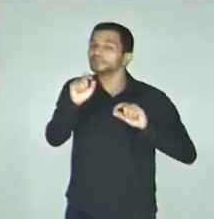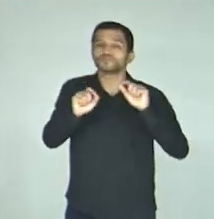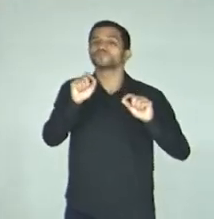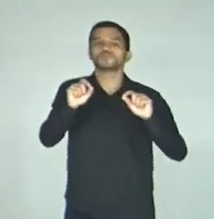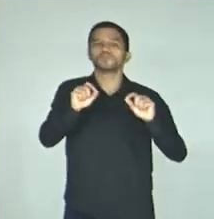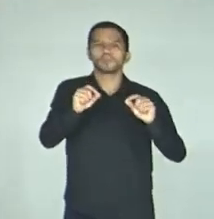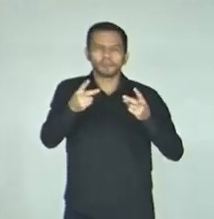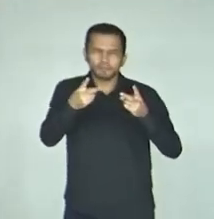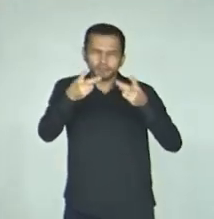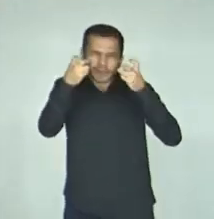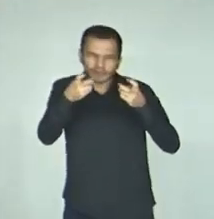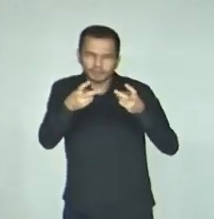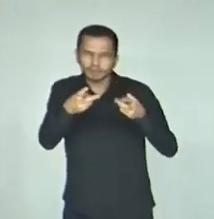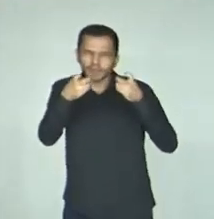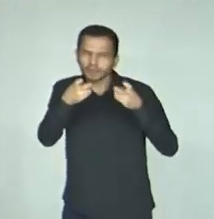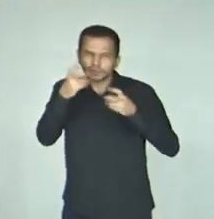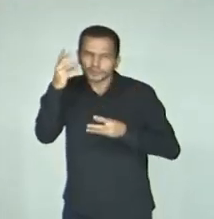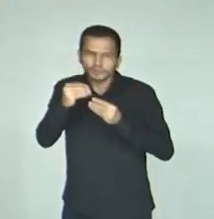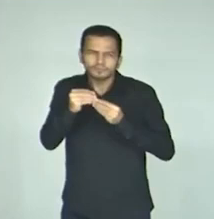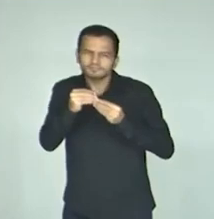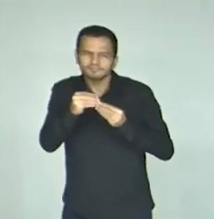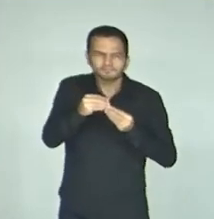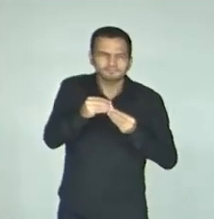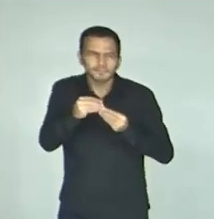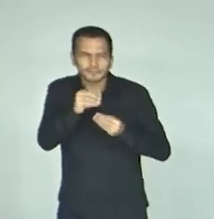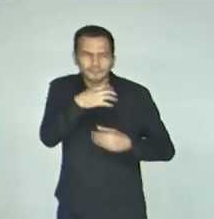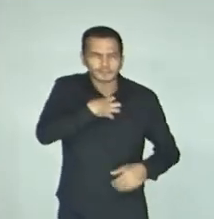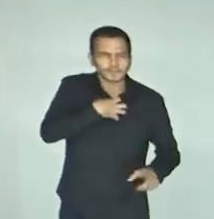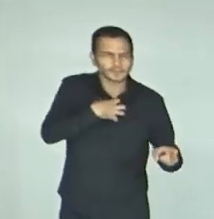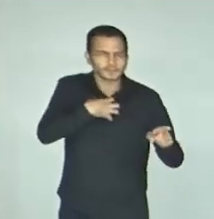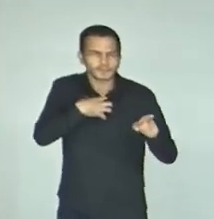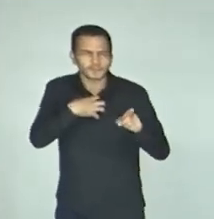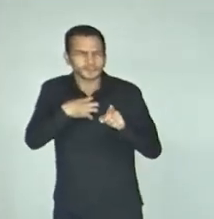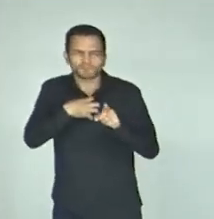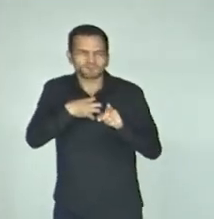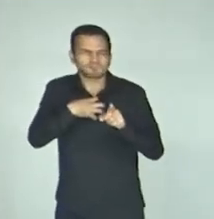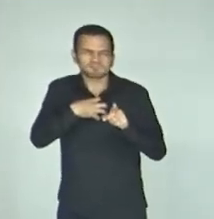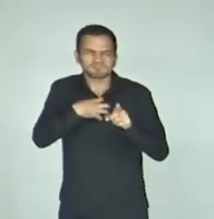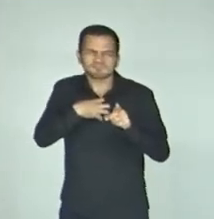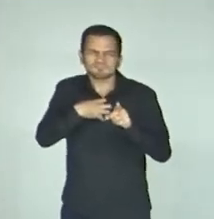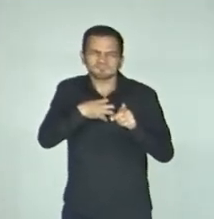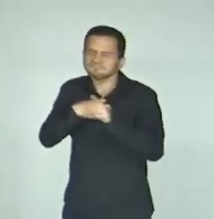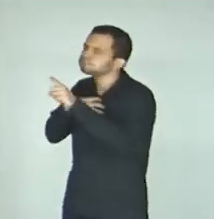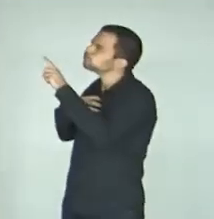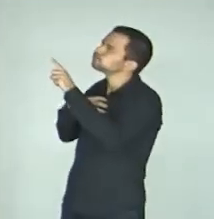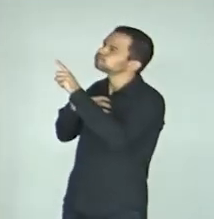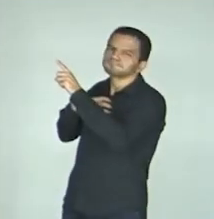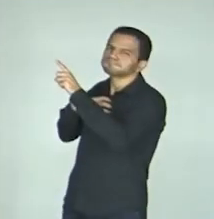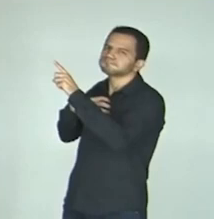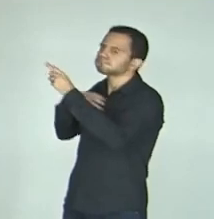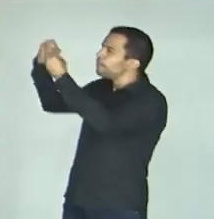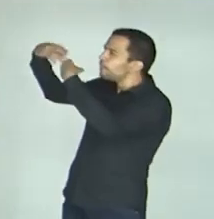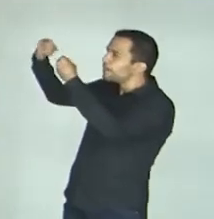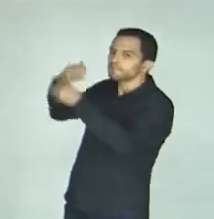e os direcionamentos de Deus fique com Deus há entre Sua percepção das coisas e